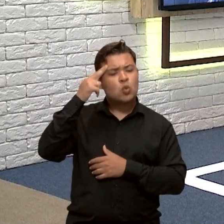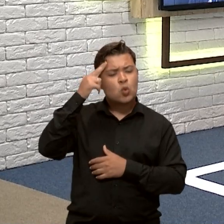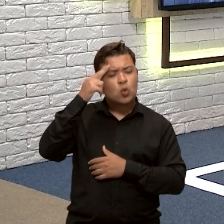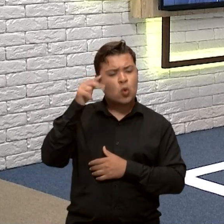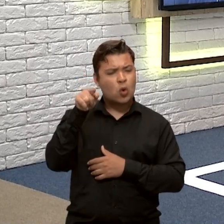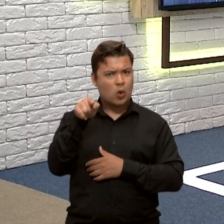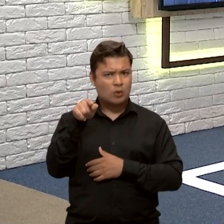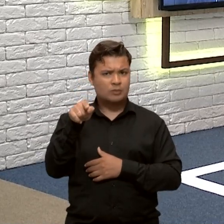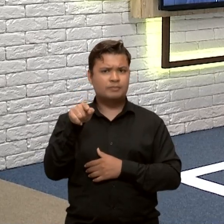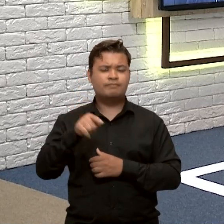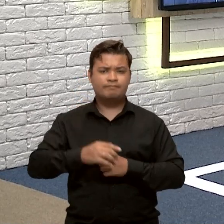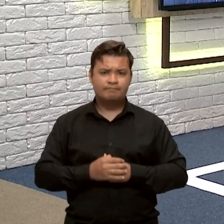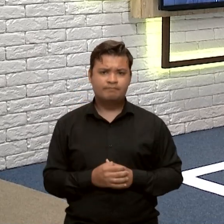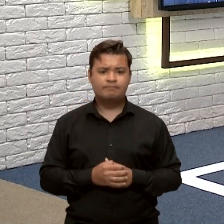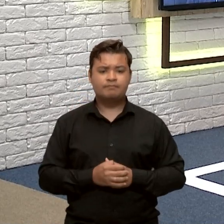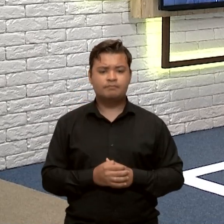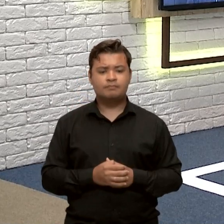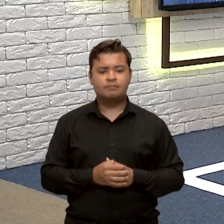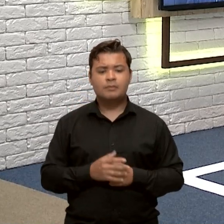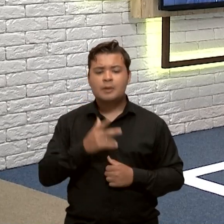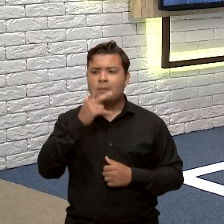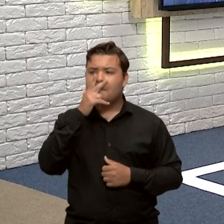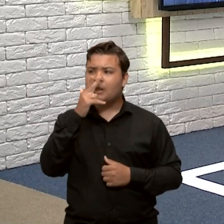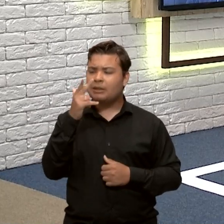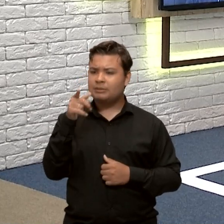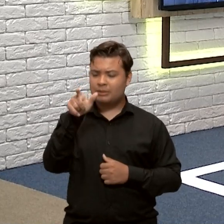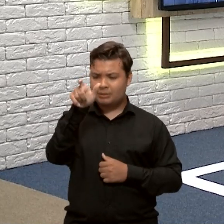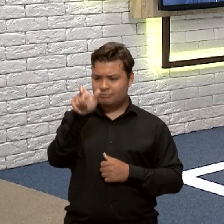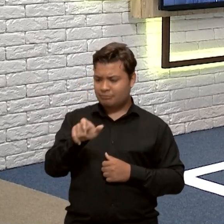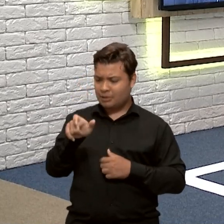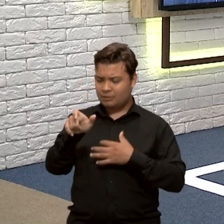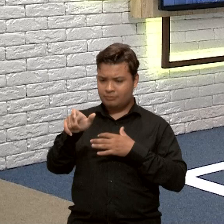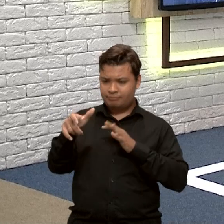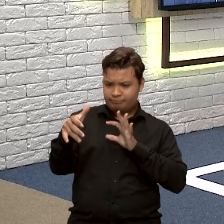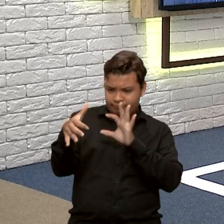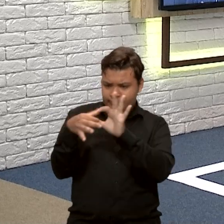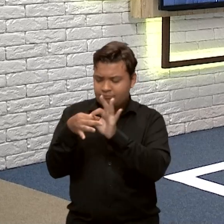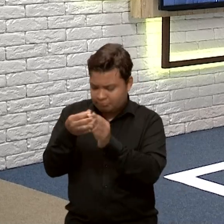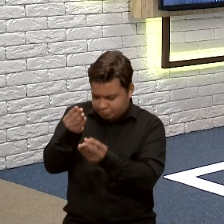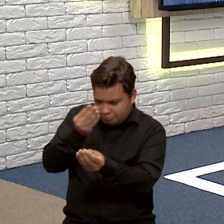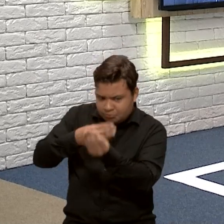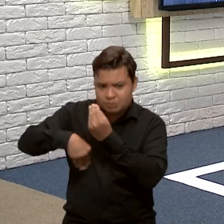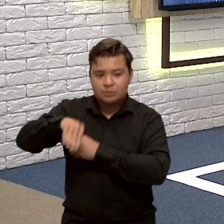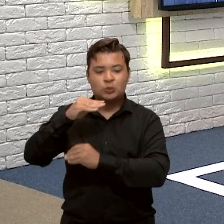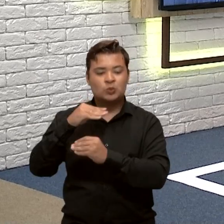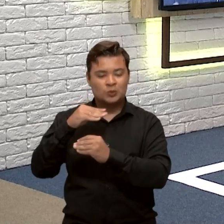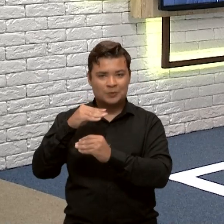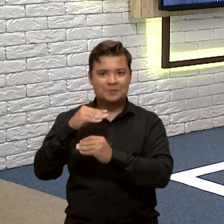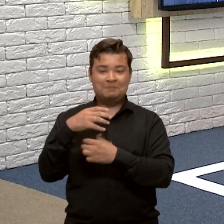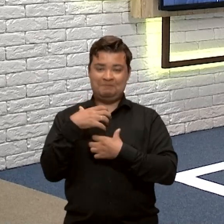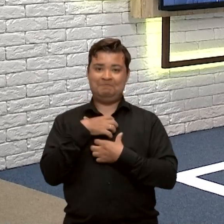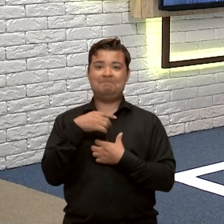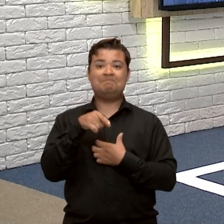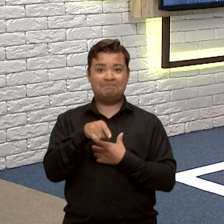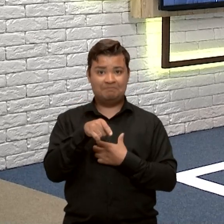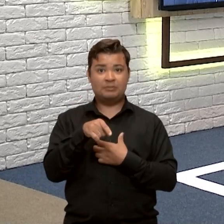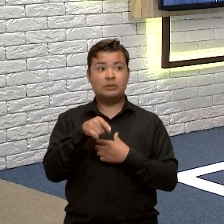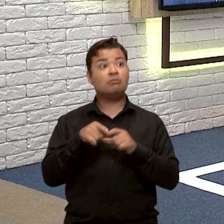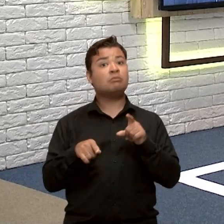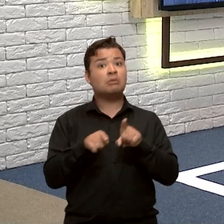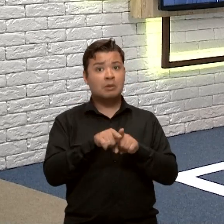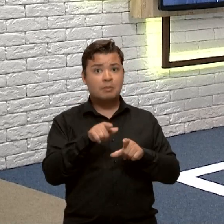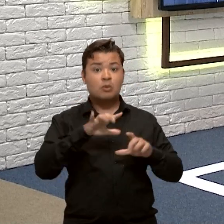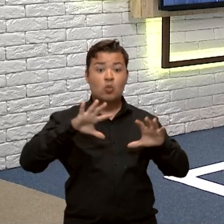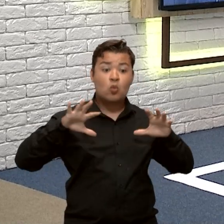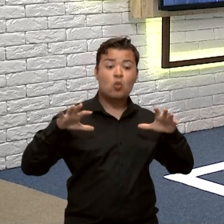meio fusional, como se a gente se misturasse com eles. Então, e essa fusão também ocorre no âmbito coletivo,